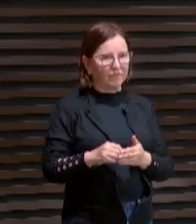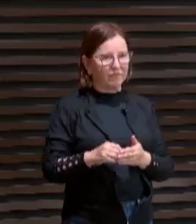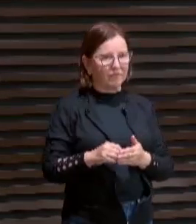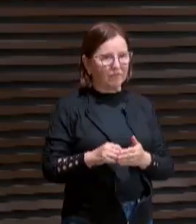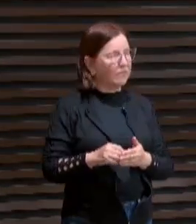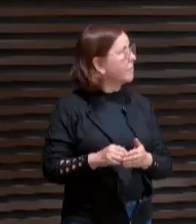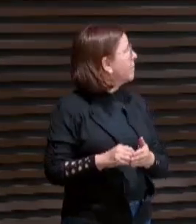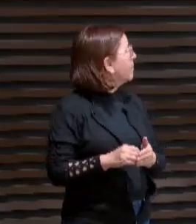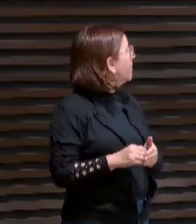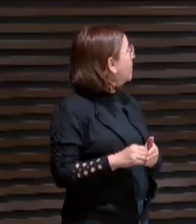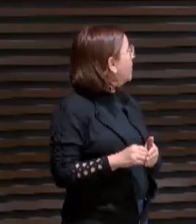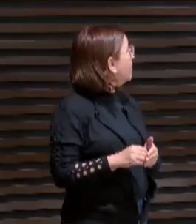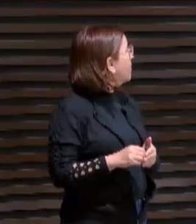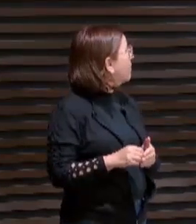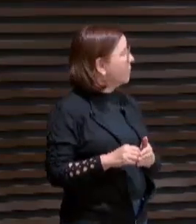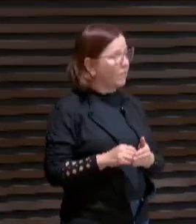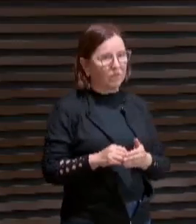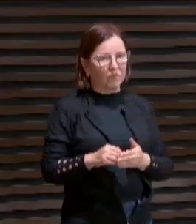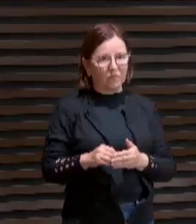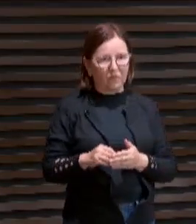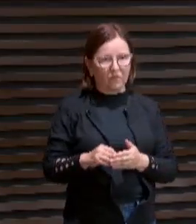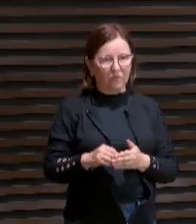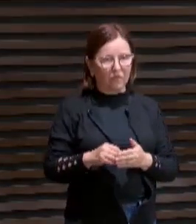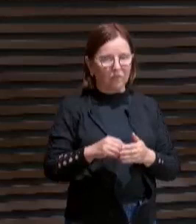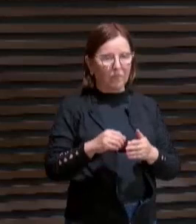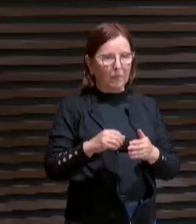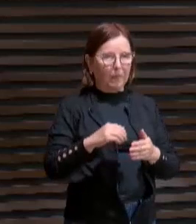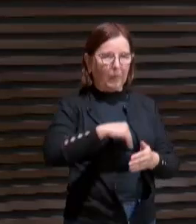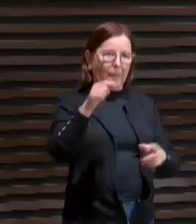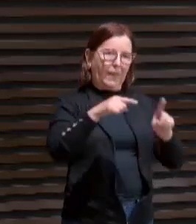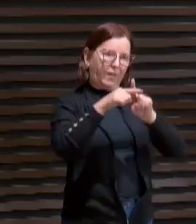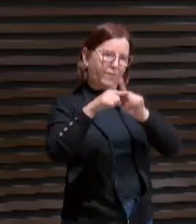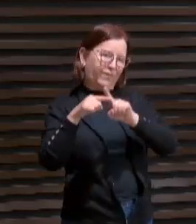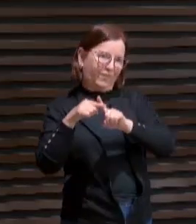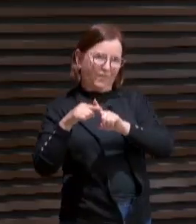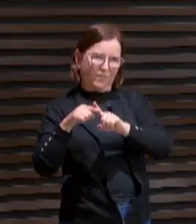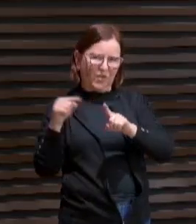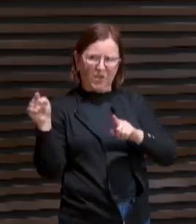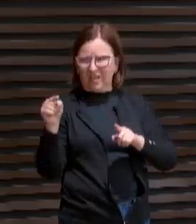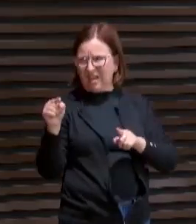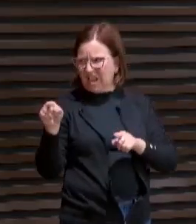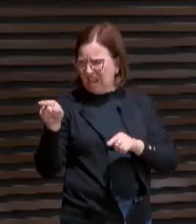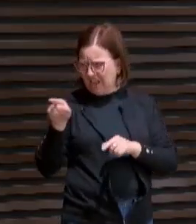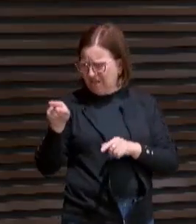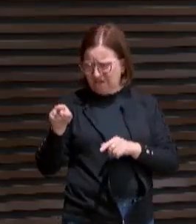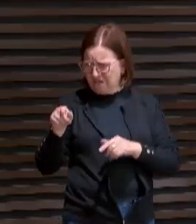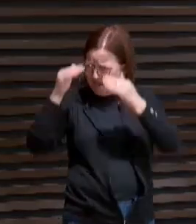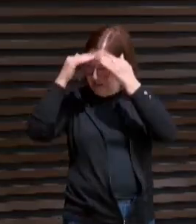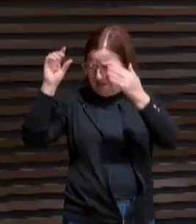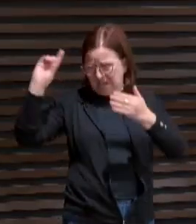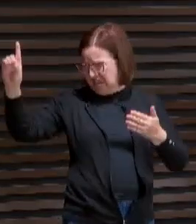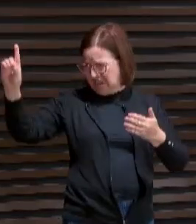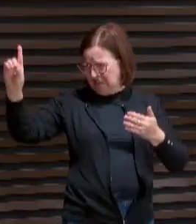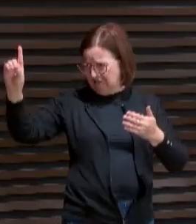Respondendo-lhe, porém, o outro repreendeu-o, dizendo: nem ao menos temes a Deus,